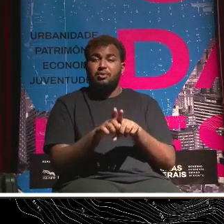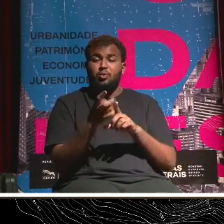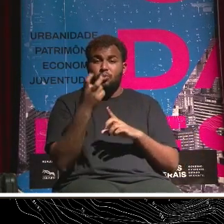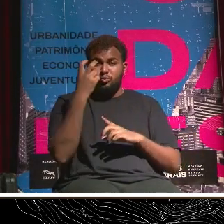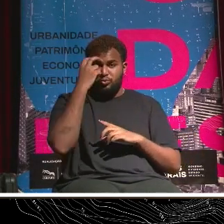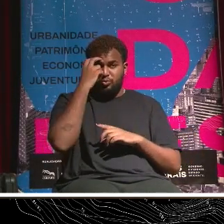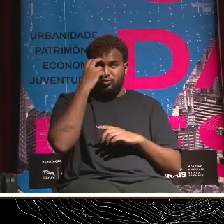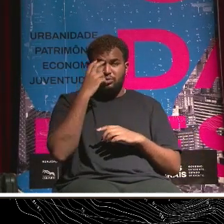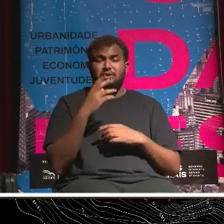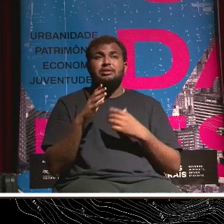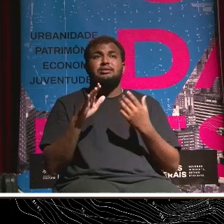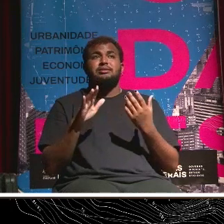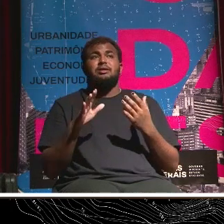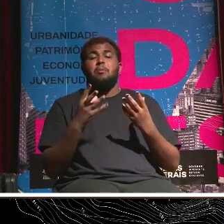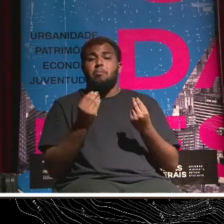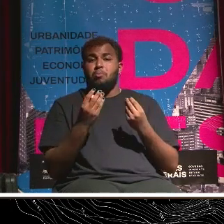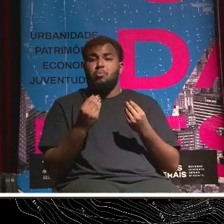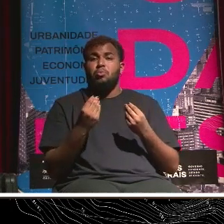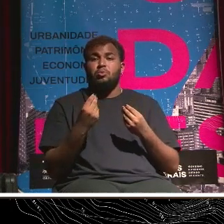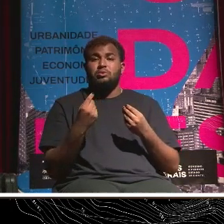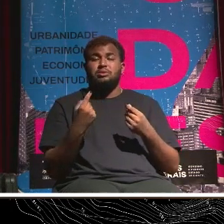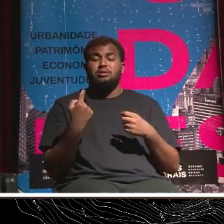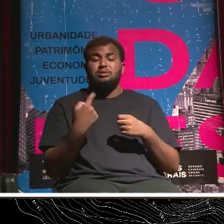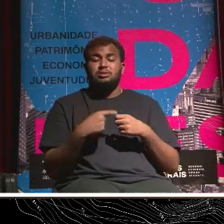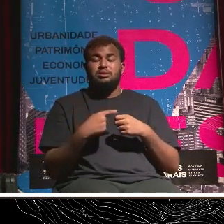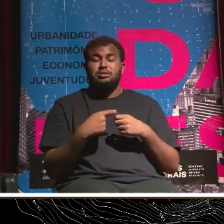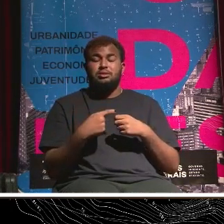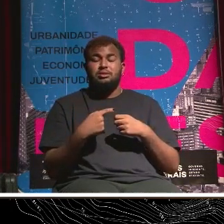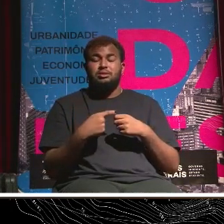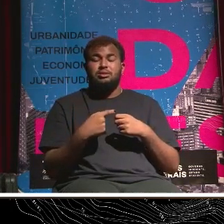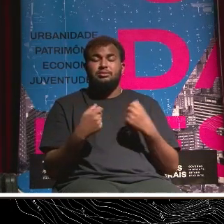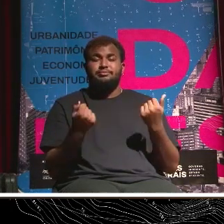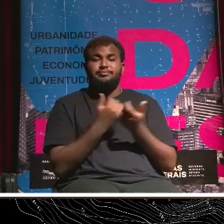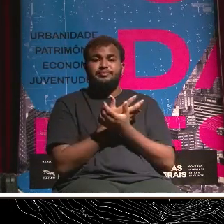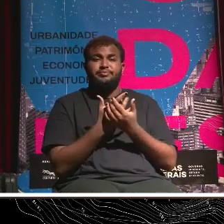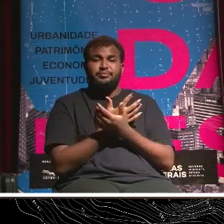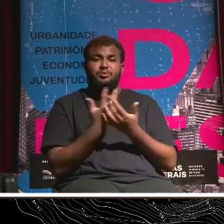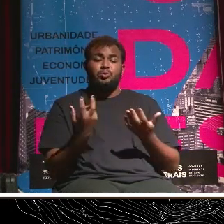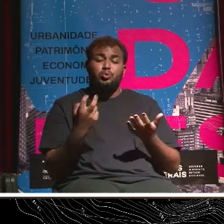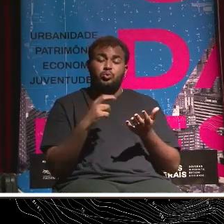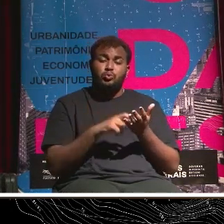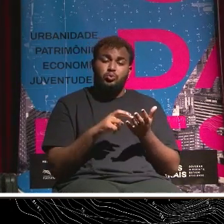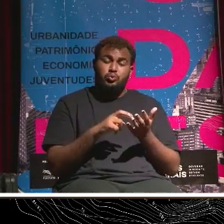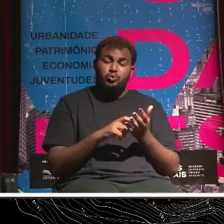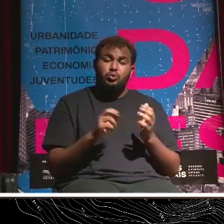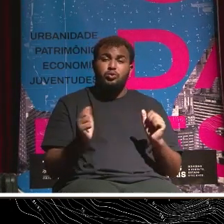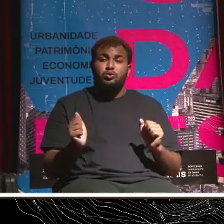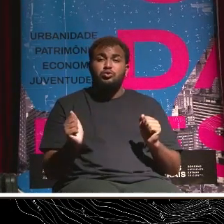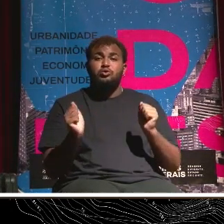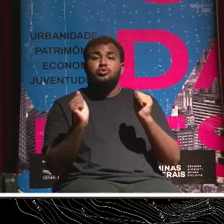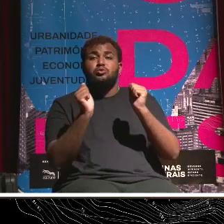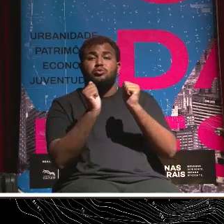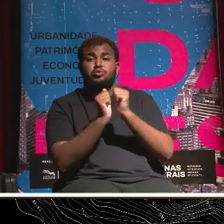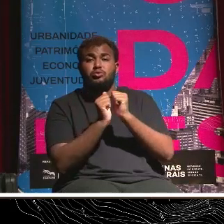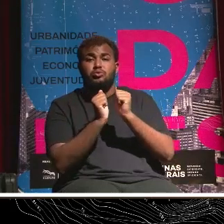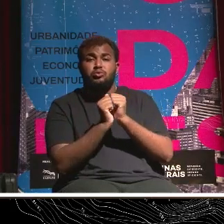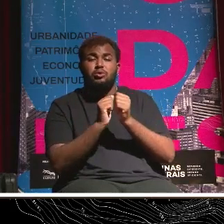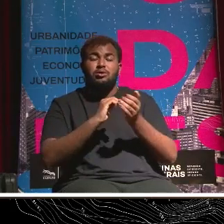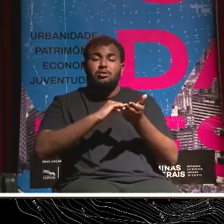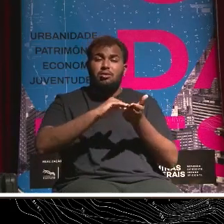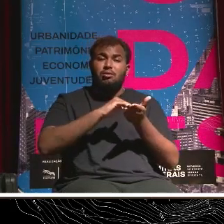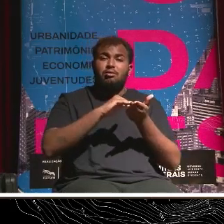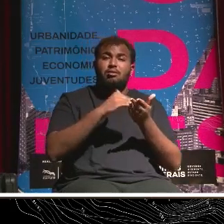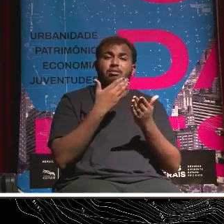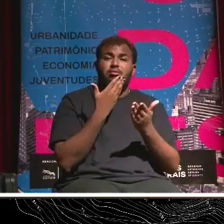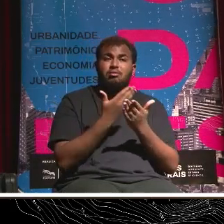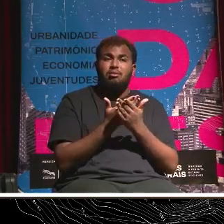muitos lugares, em muitas cidades brasileiras, a cultura está ali dentro, abrigada dentro das secretarias de